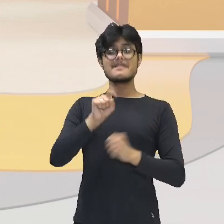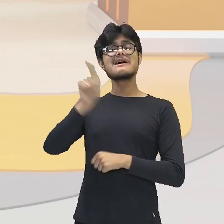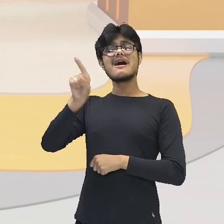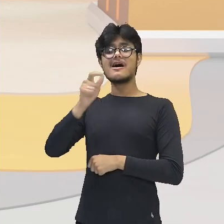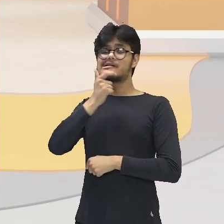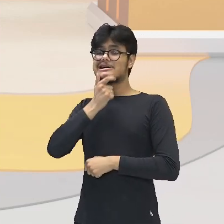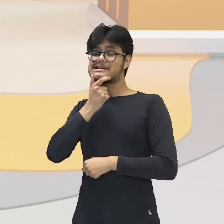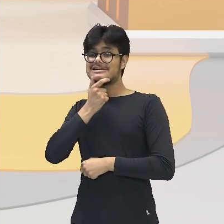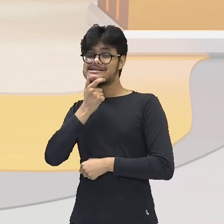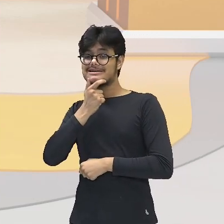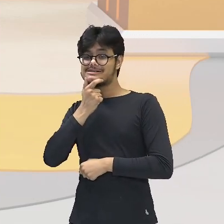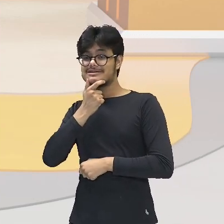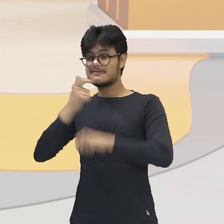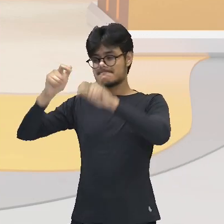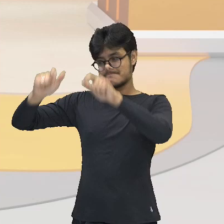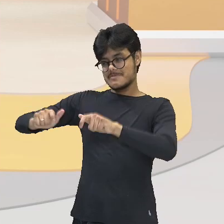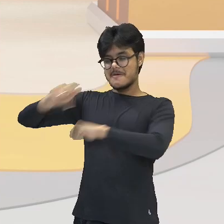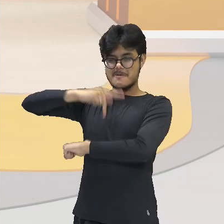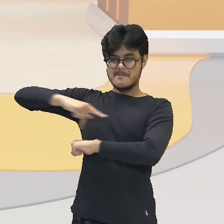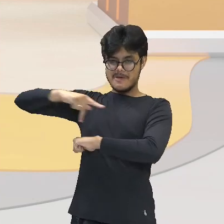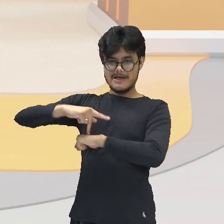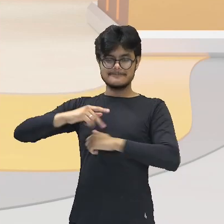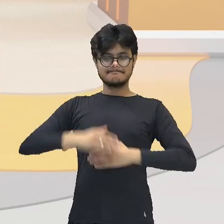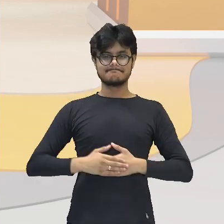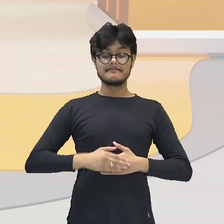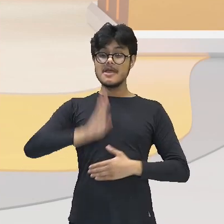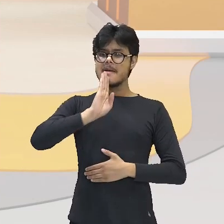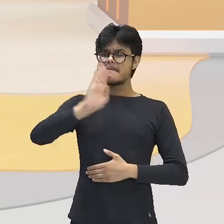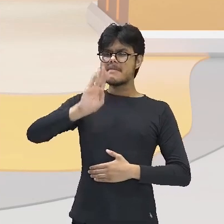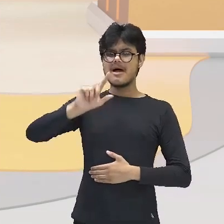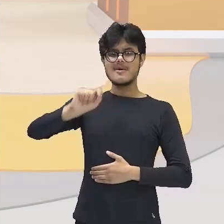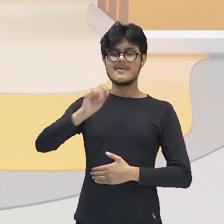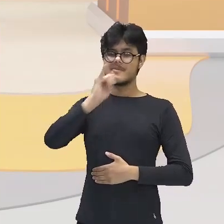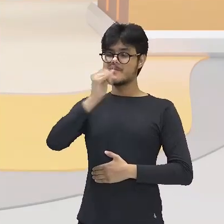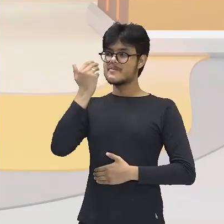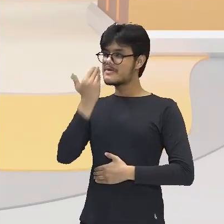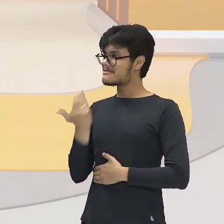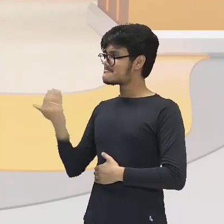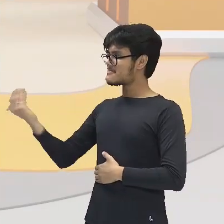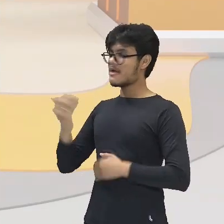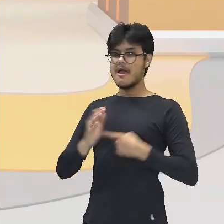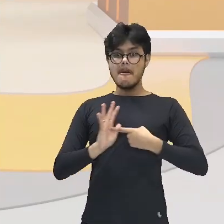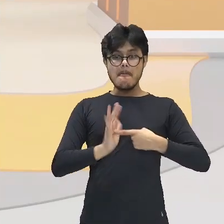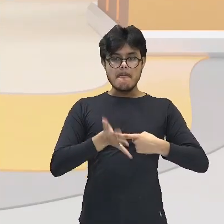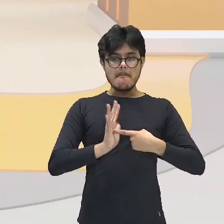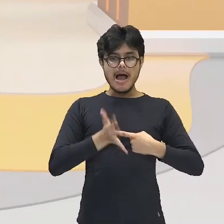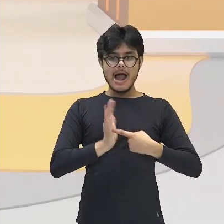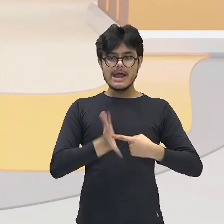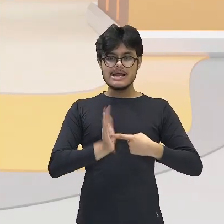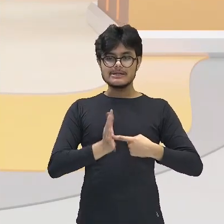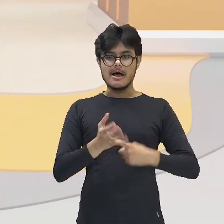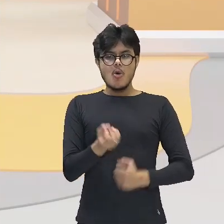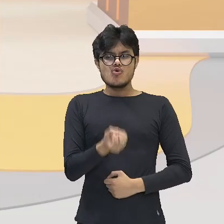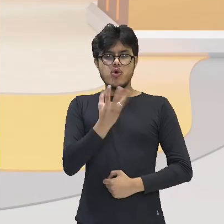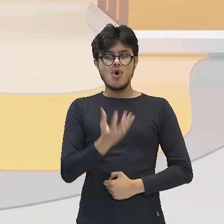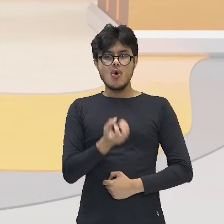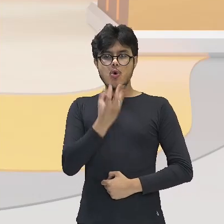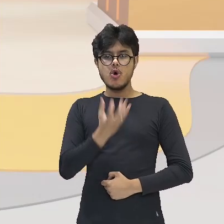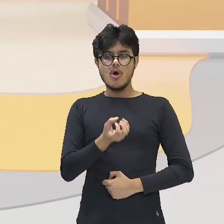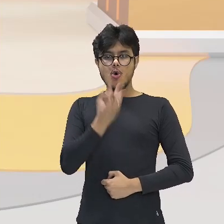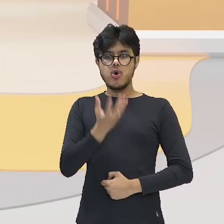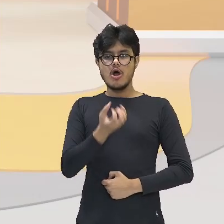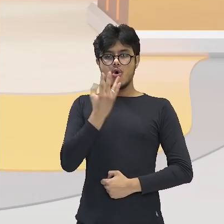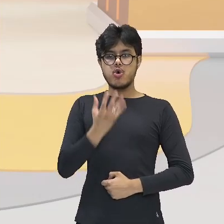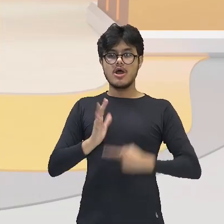Inglaterra. Então, uma dessas principais invenções é o quê? A máquina a vapor, né? Que foi uma